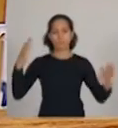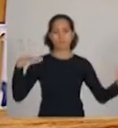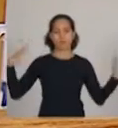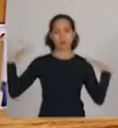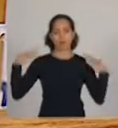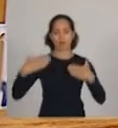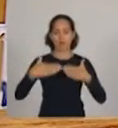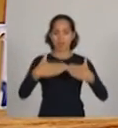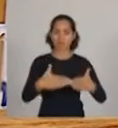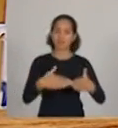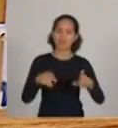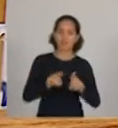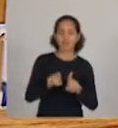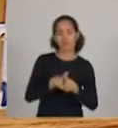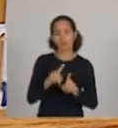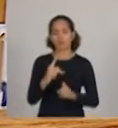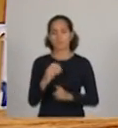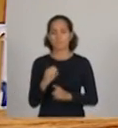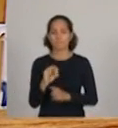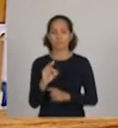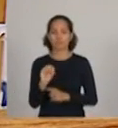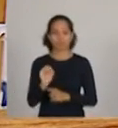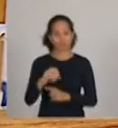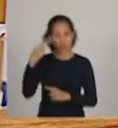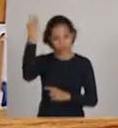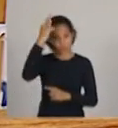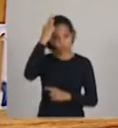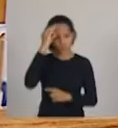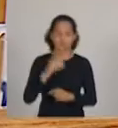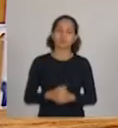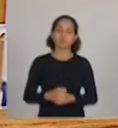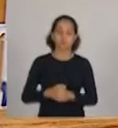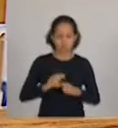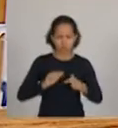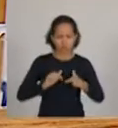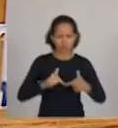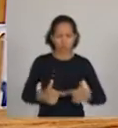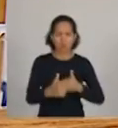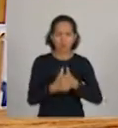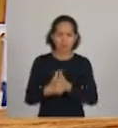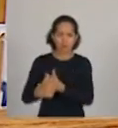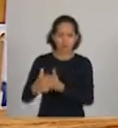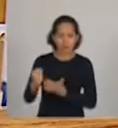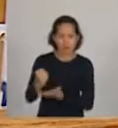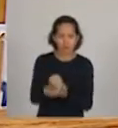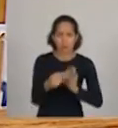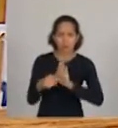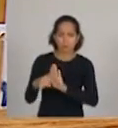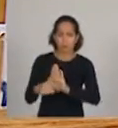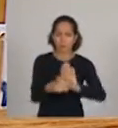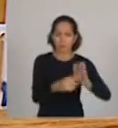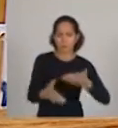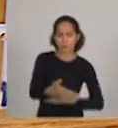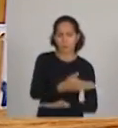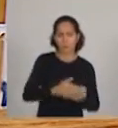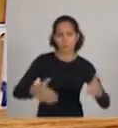Santo, desenvolver todas as nossas funções e atribuições para que o Espírito Santo